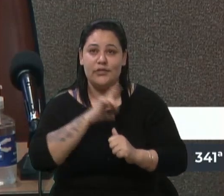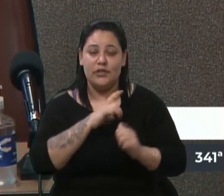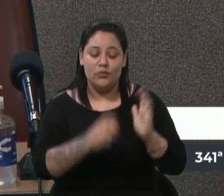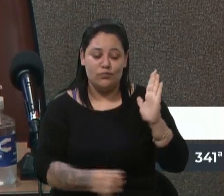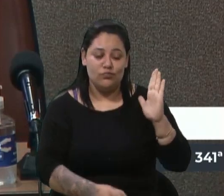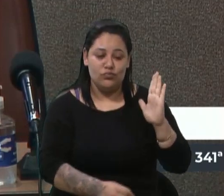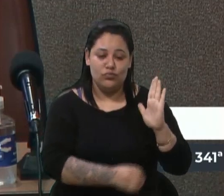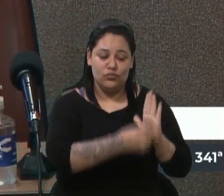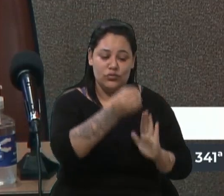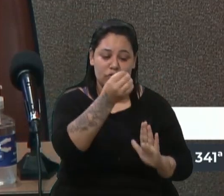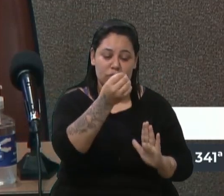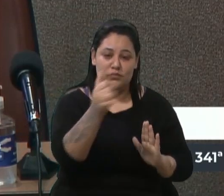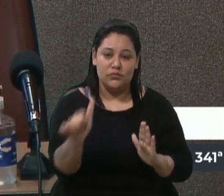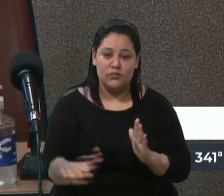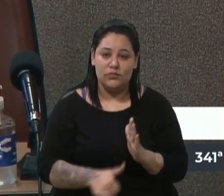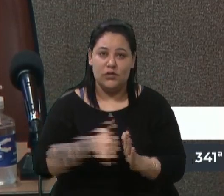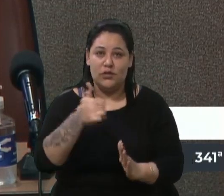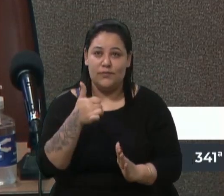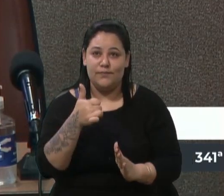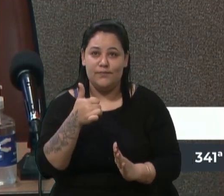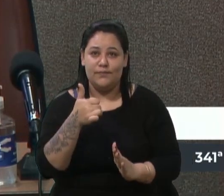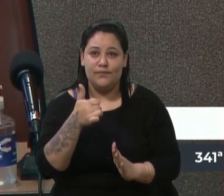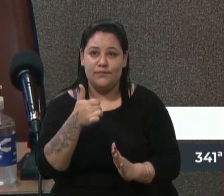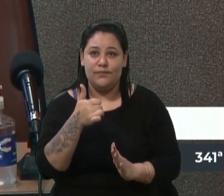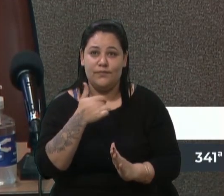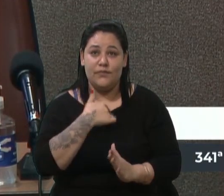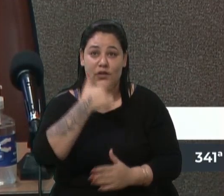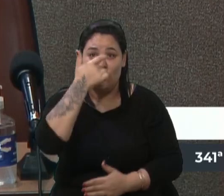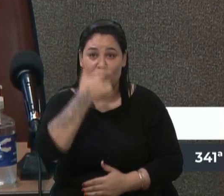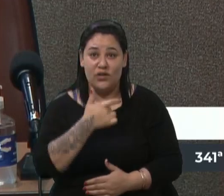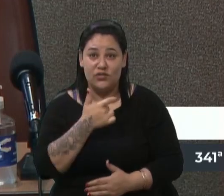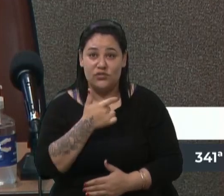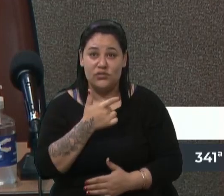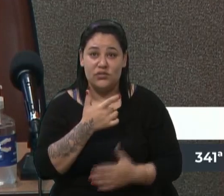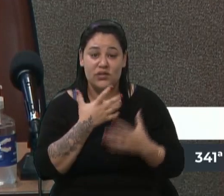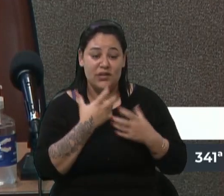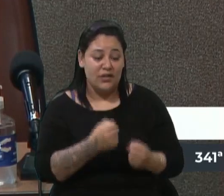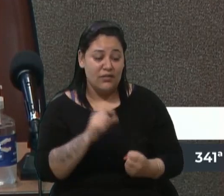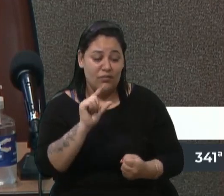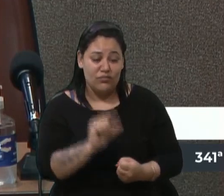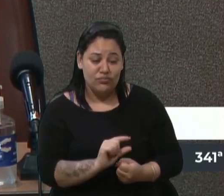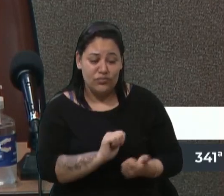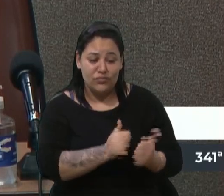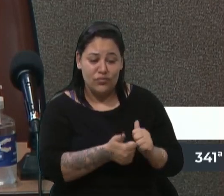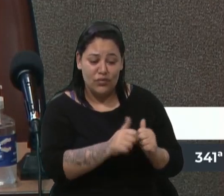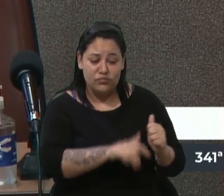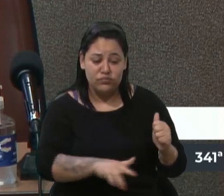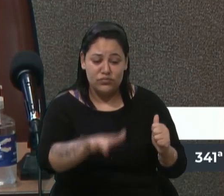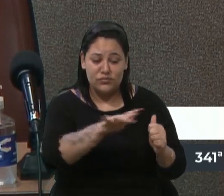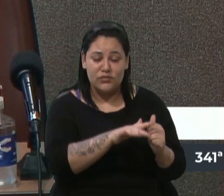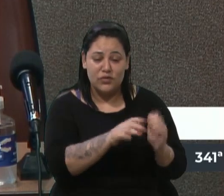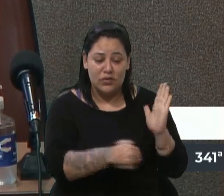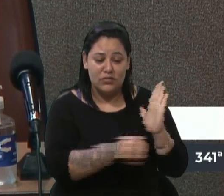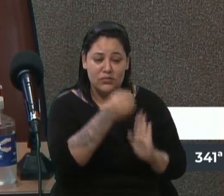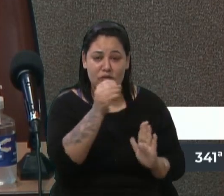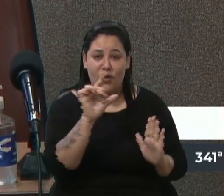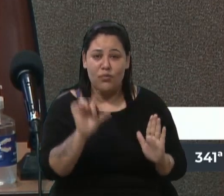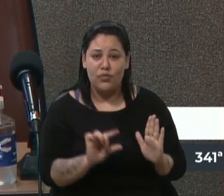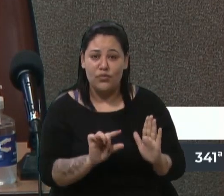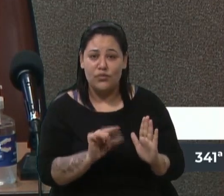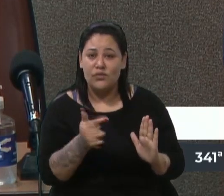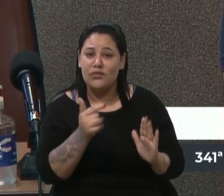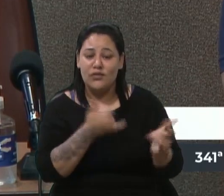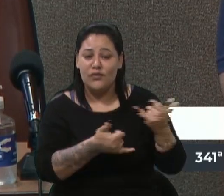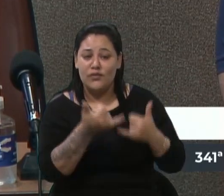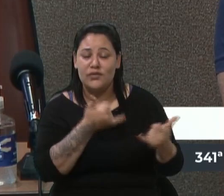melhor. Eu acho que a Secretaria é o menor orçamento. Eu não tenho essa informação, mas é um